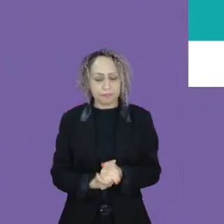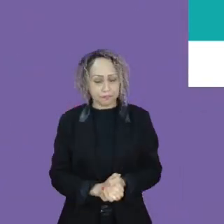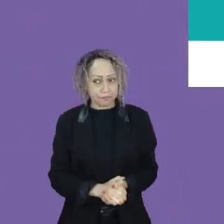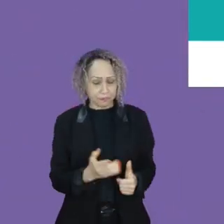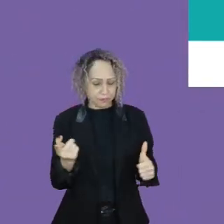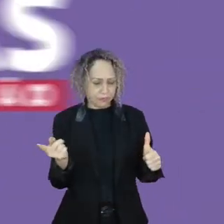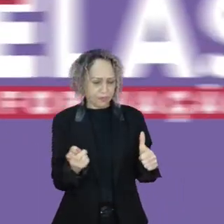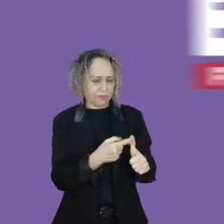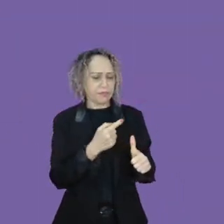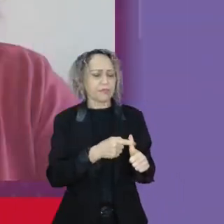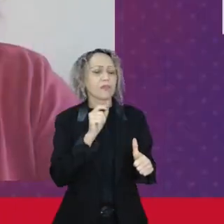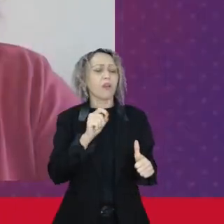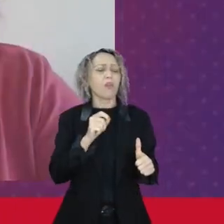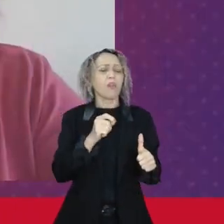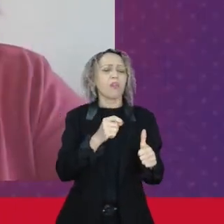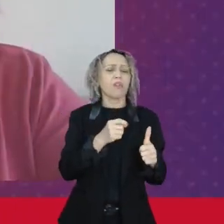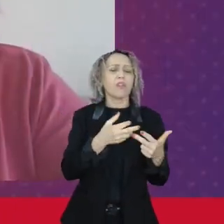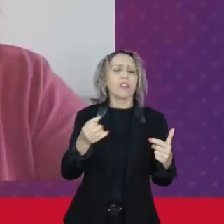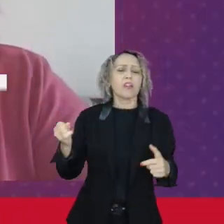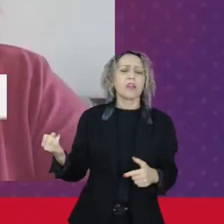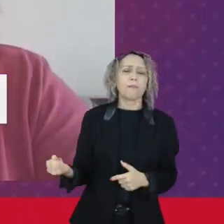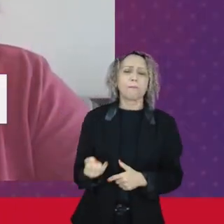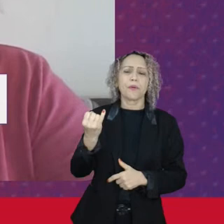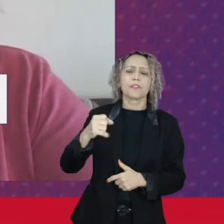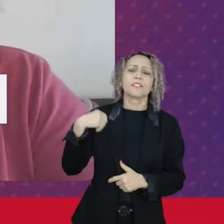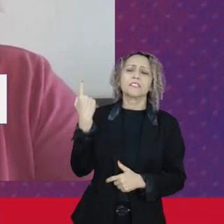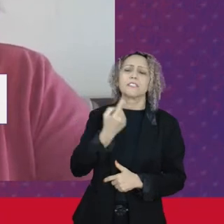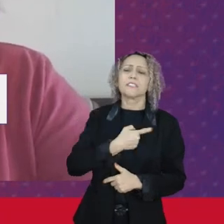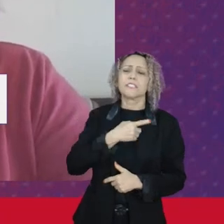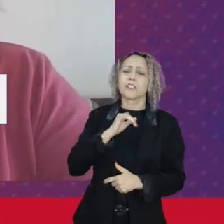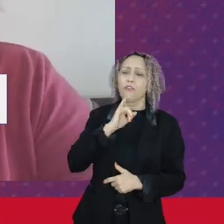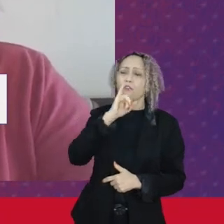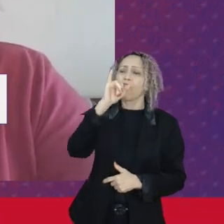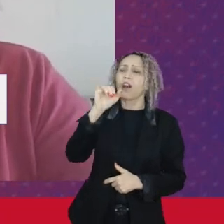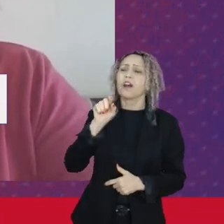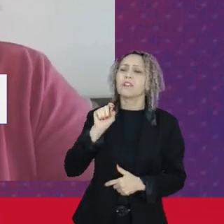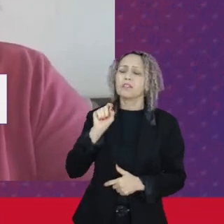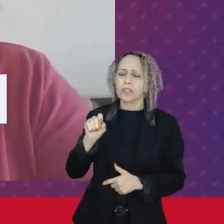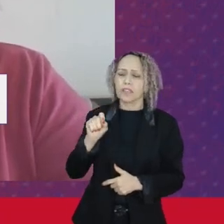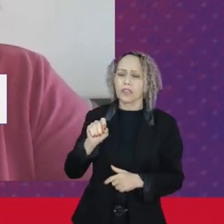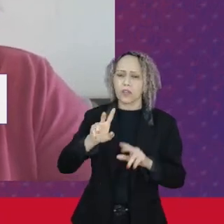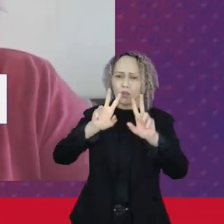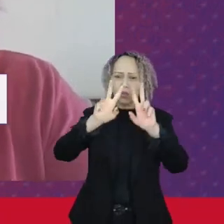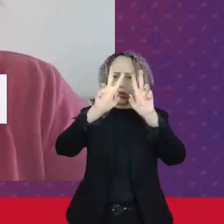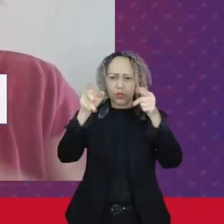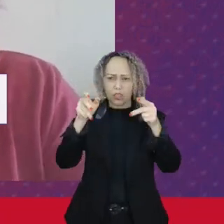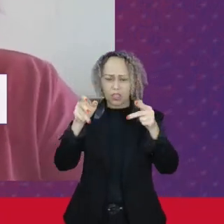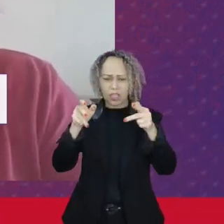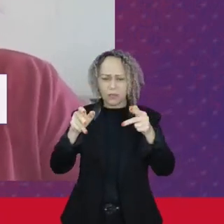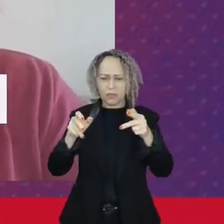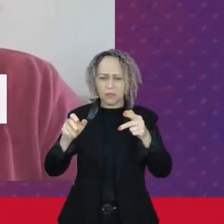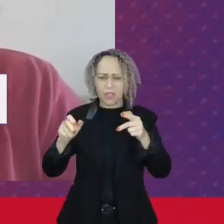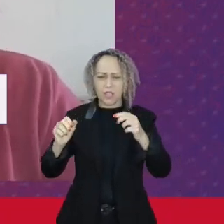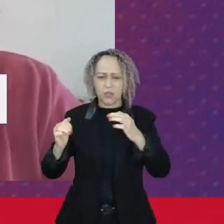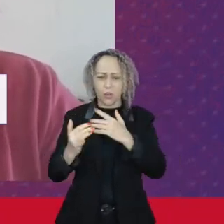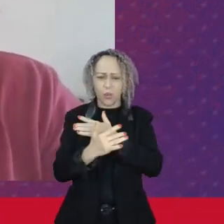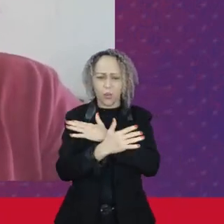Primeira coisa que é importante que a gente fale, né, que o tema, né, do